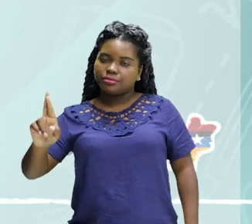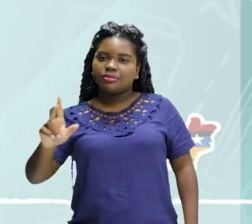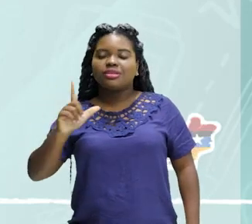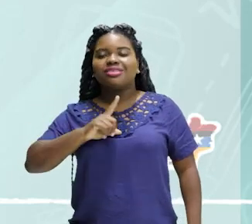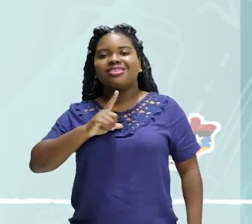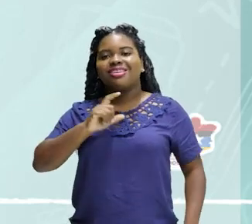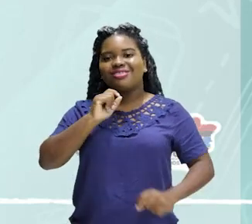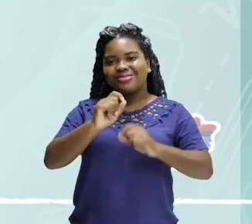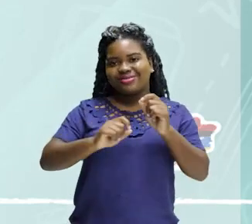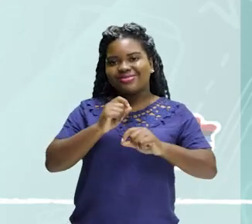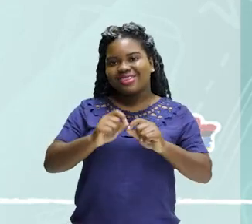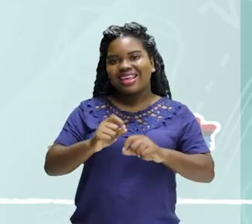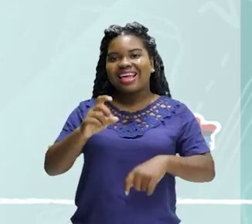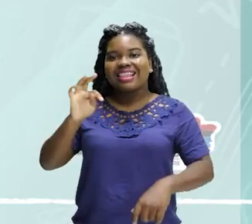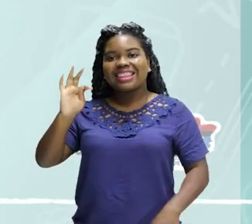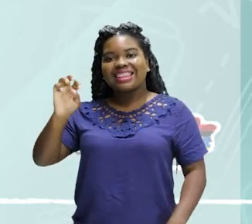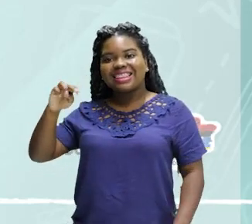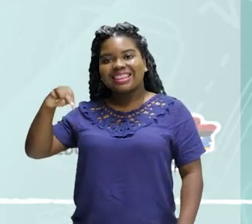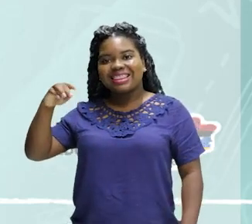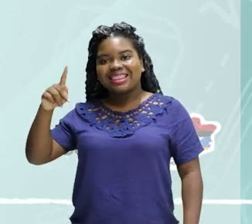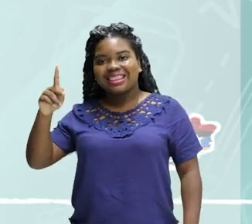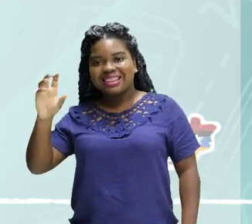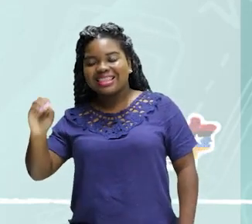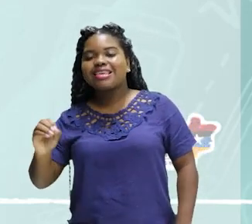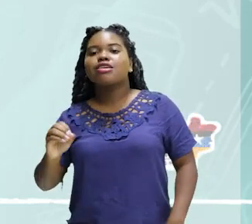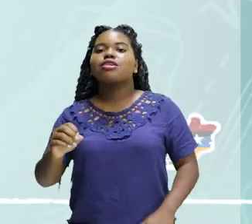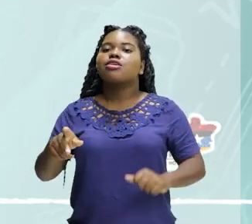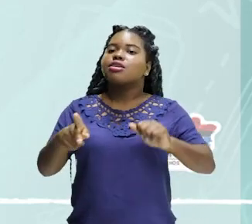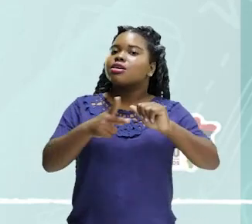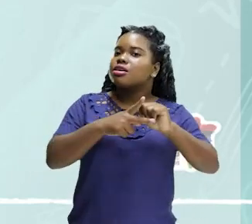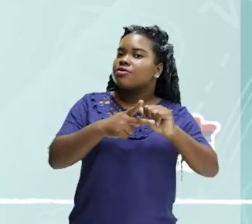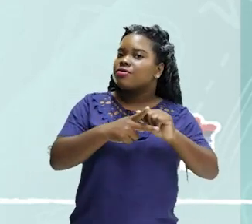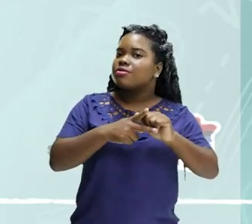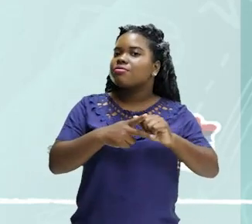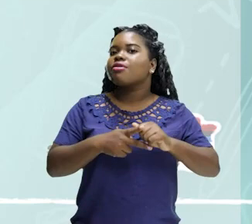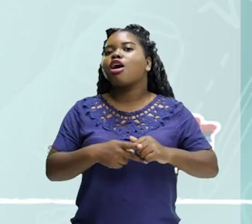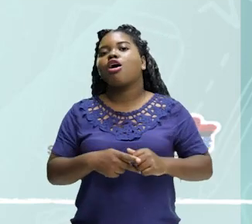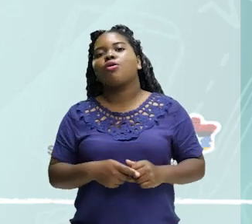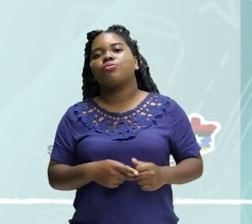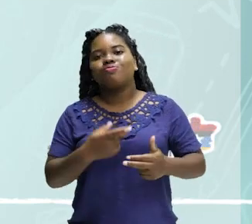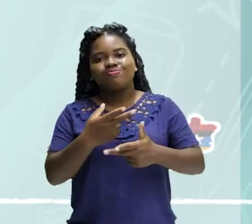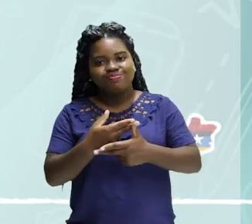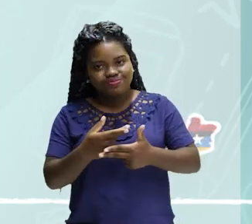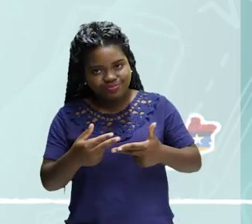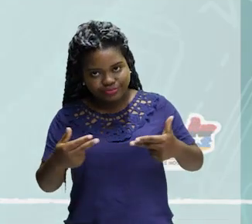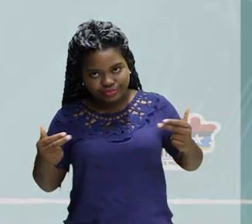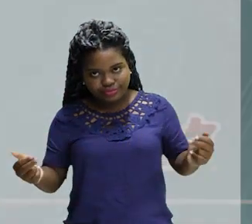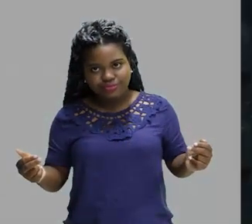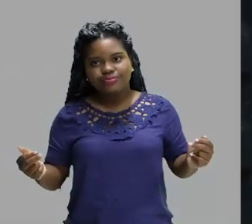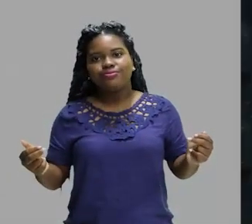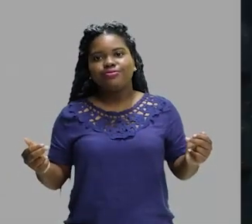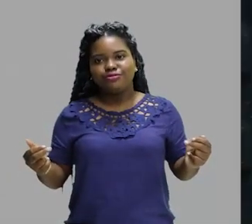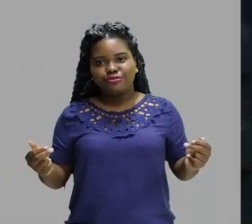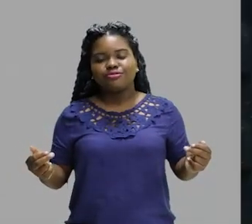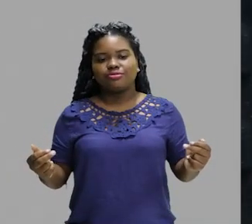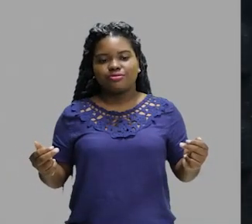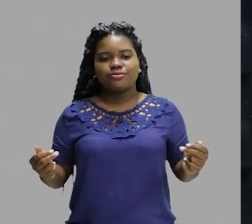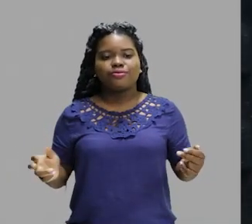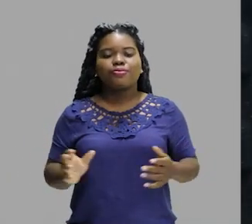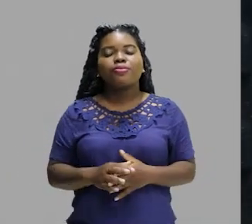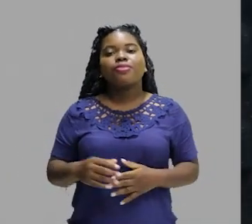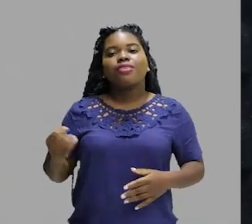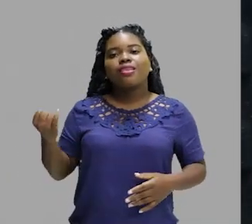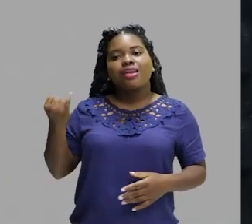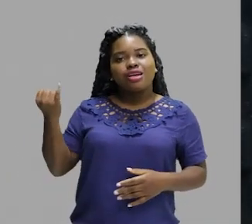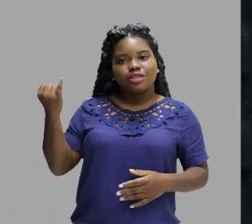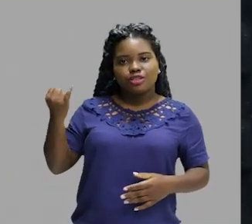Quando está acompañado del verbo haber, indica un tiempo verbal compuesto. Es